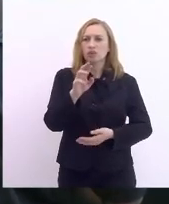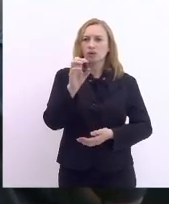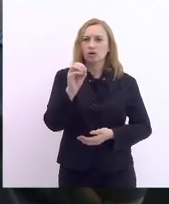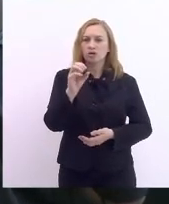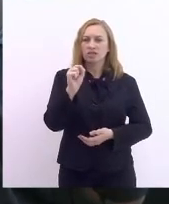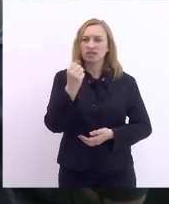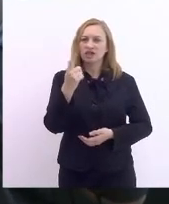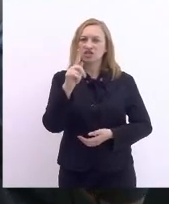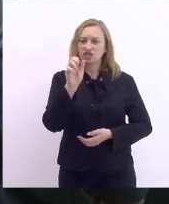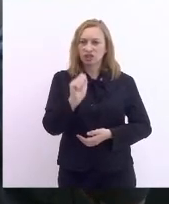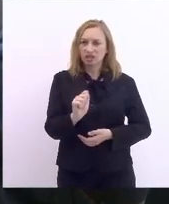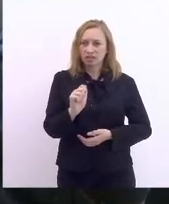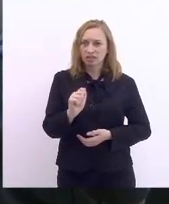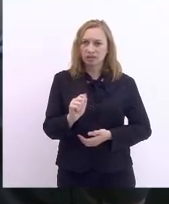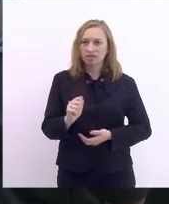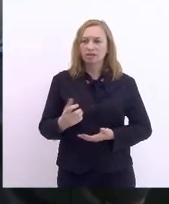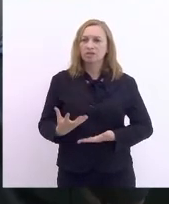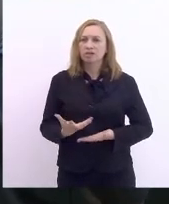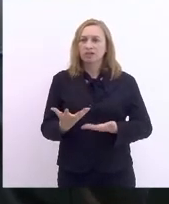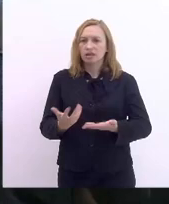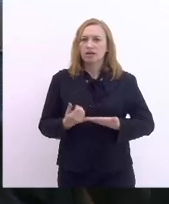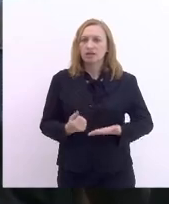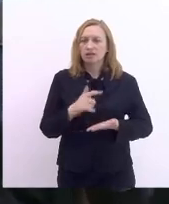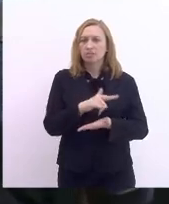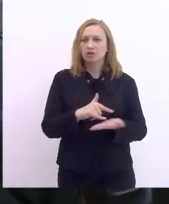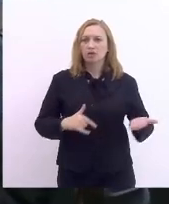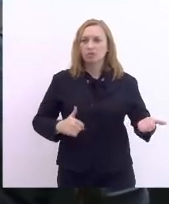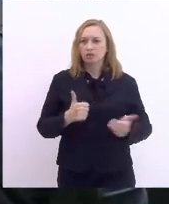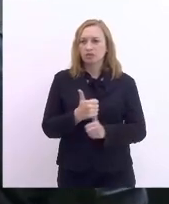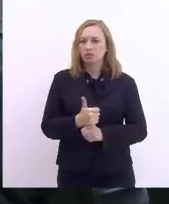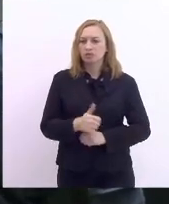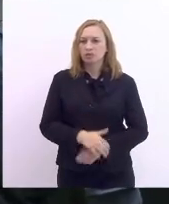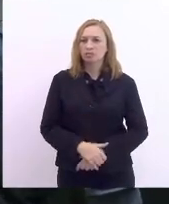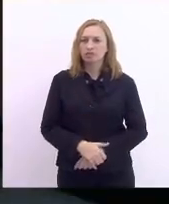Pereira da Silva para receber nos termos de pós